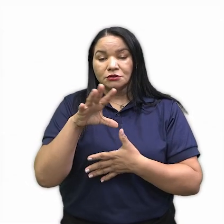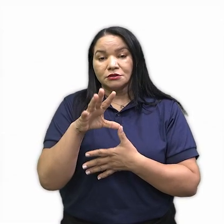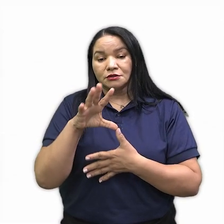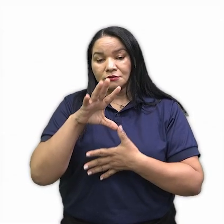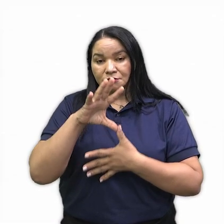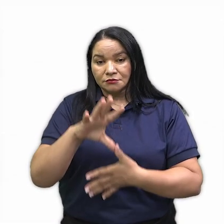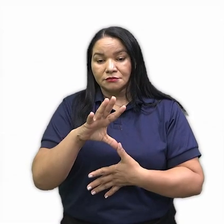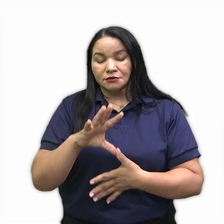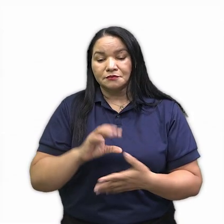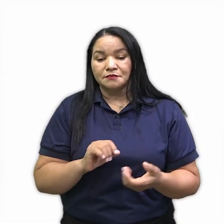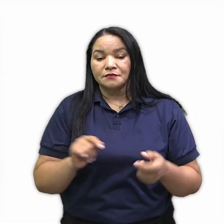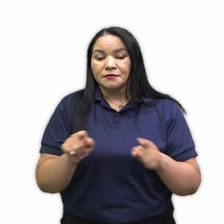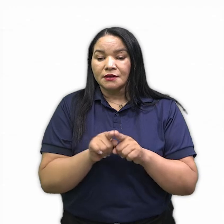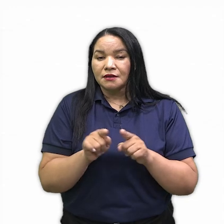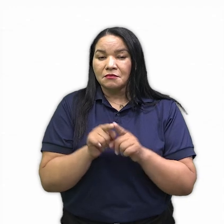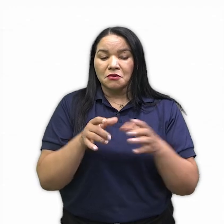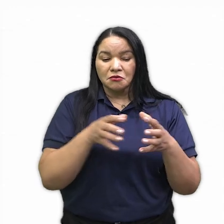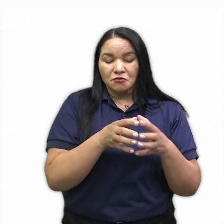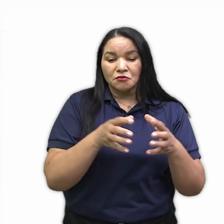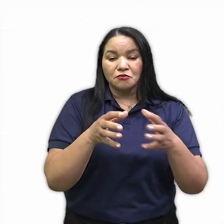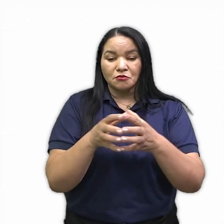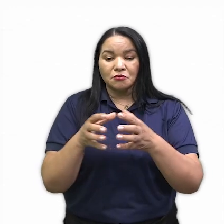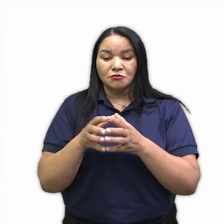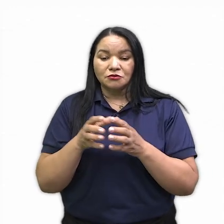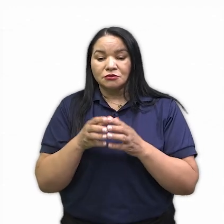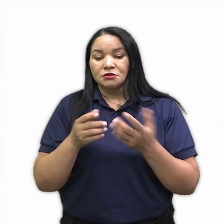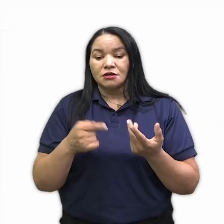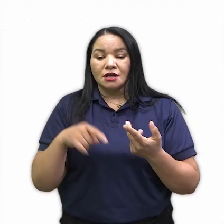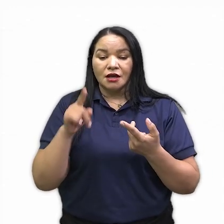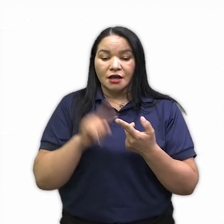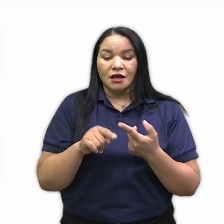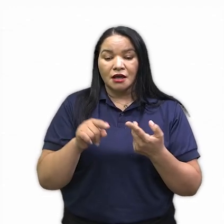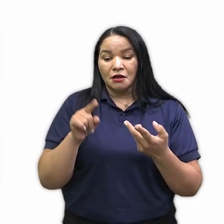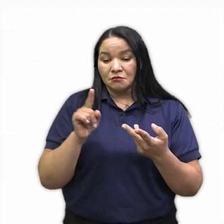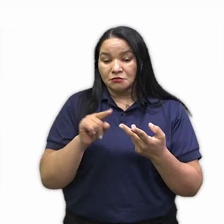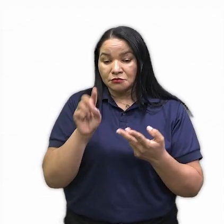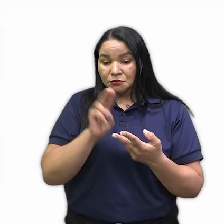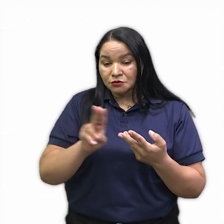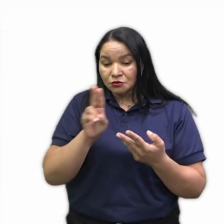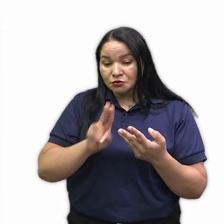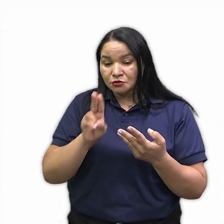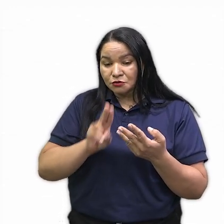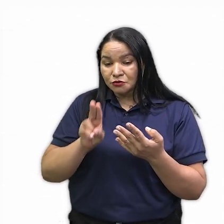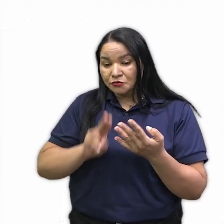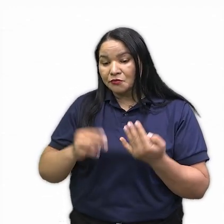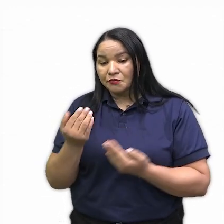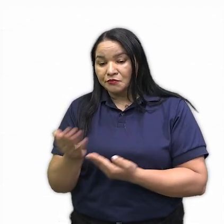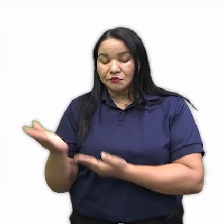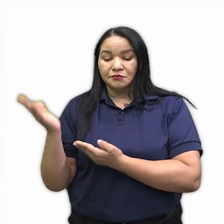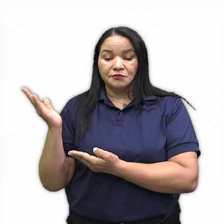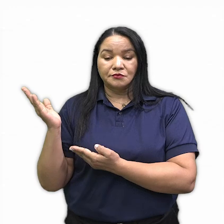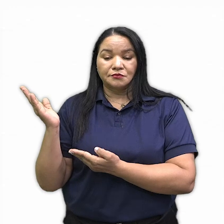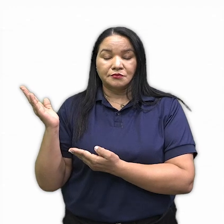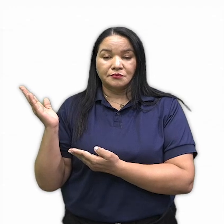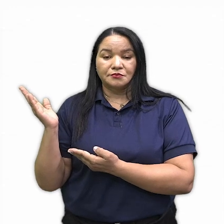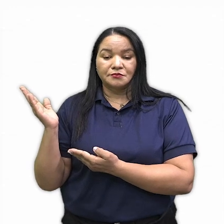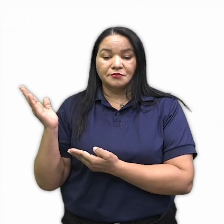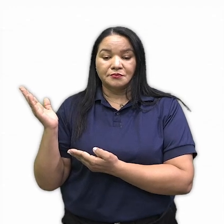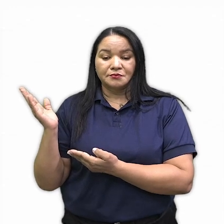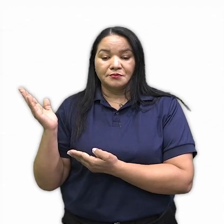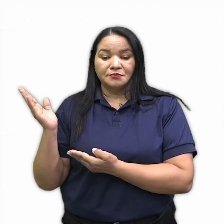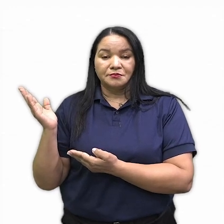Eles são compostos por diversas etnias, como os navajos, os apaches, os sious, os